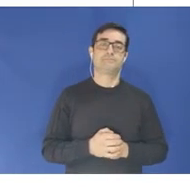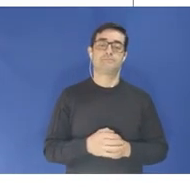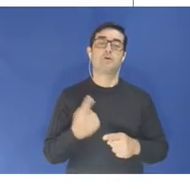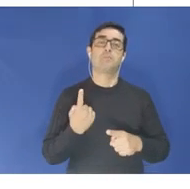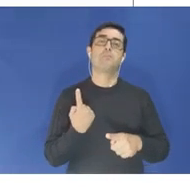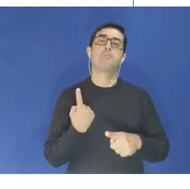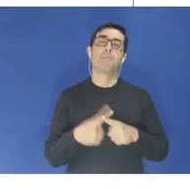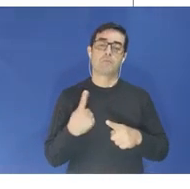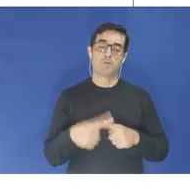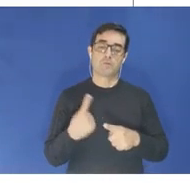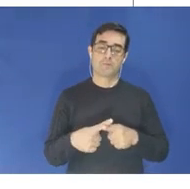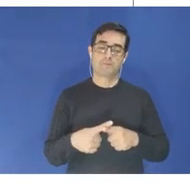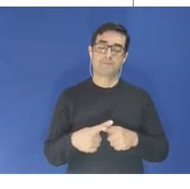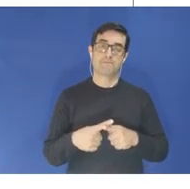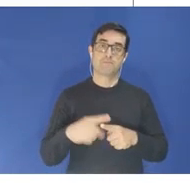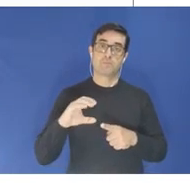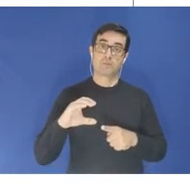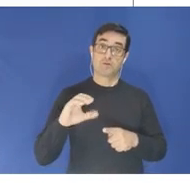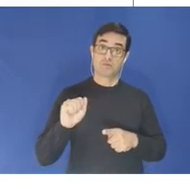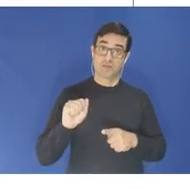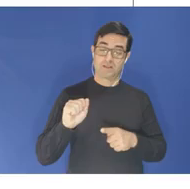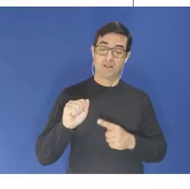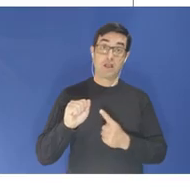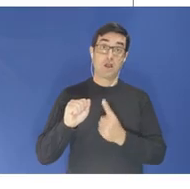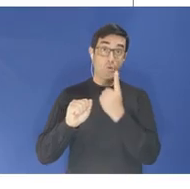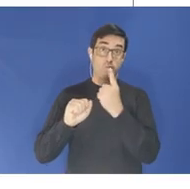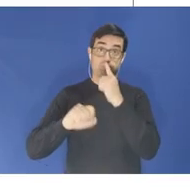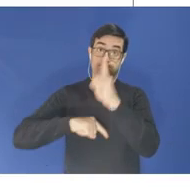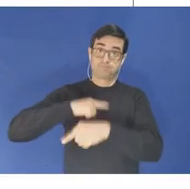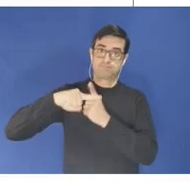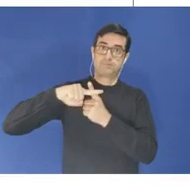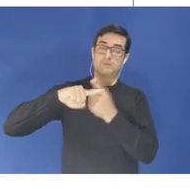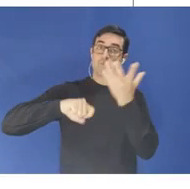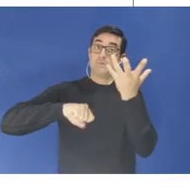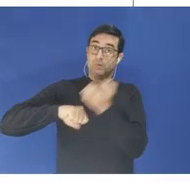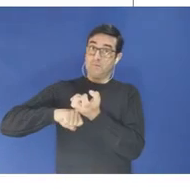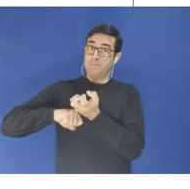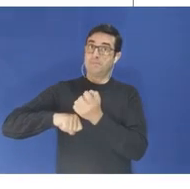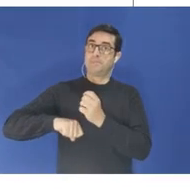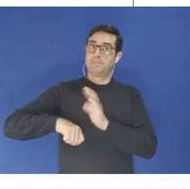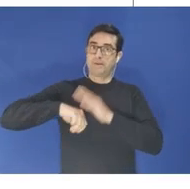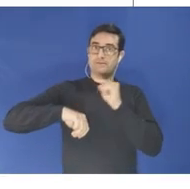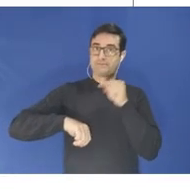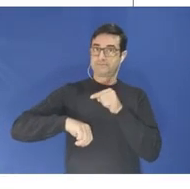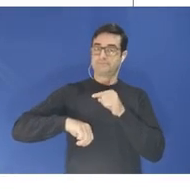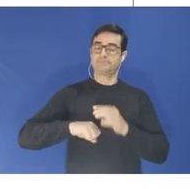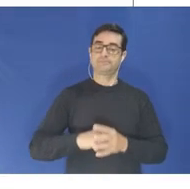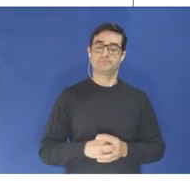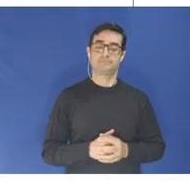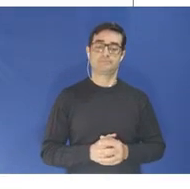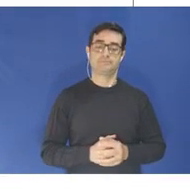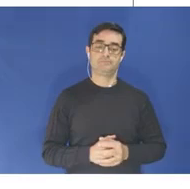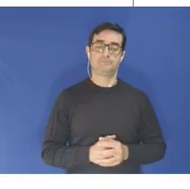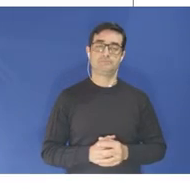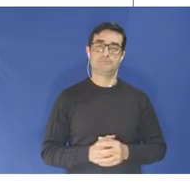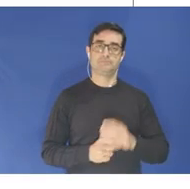Tranquilo? Por quê? Porque o cálcio tem um próton a mais e ele atrai a eletrosfera. Entre o lítio